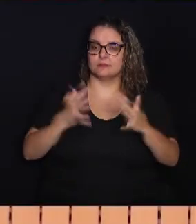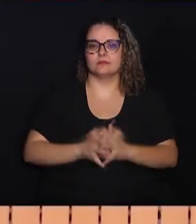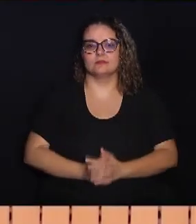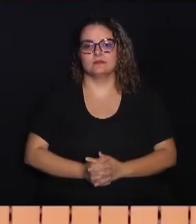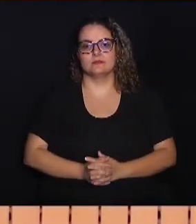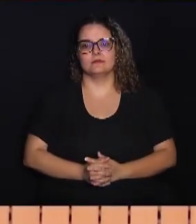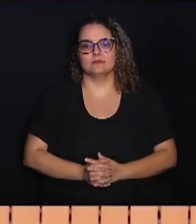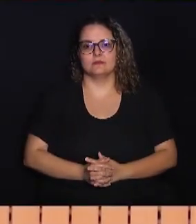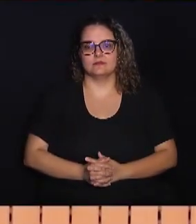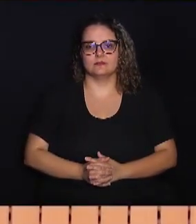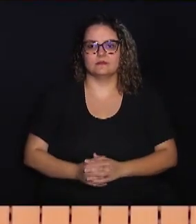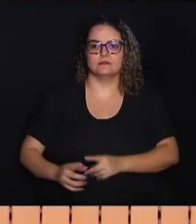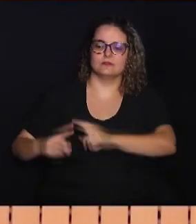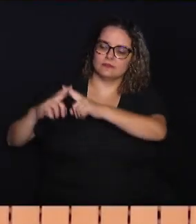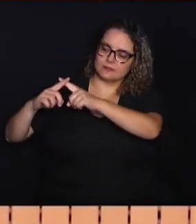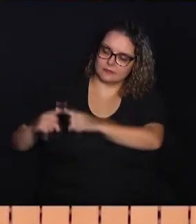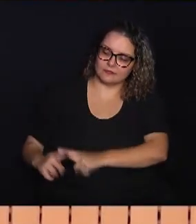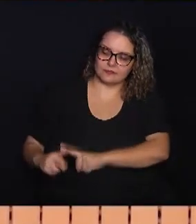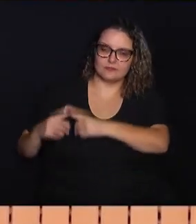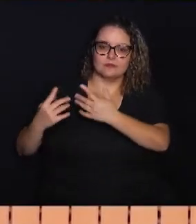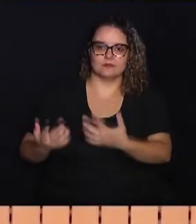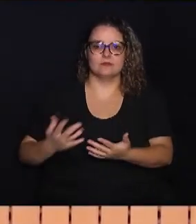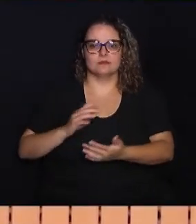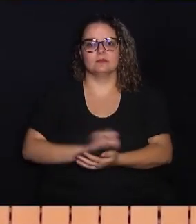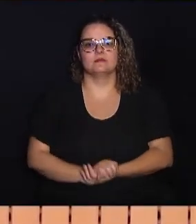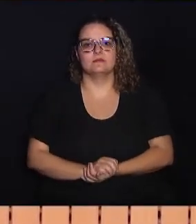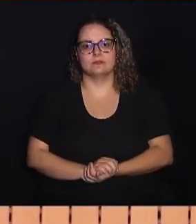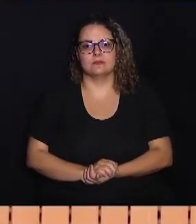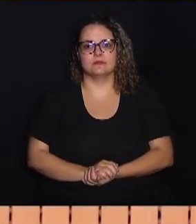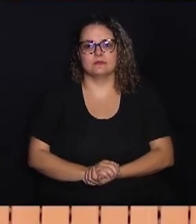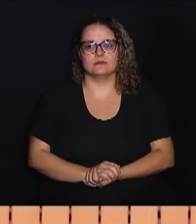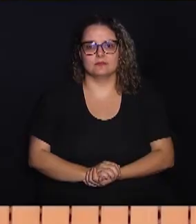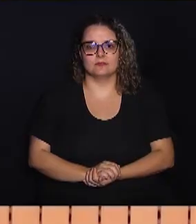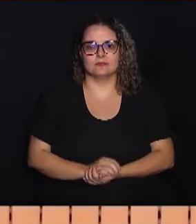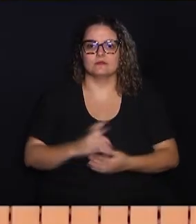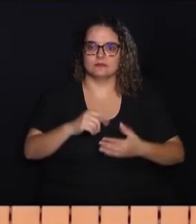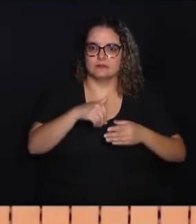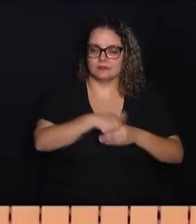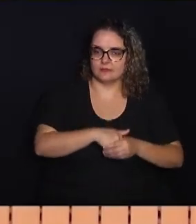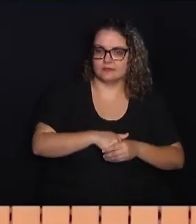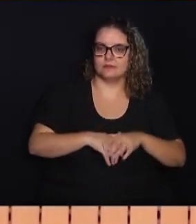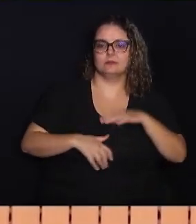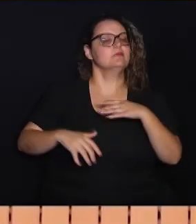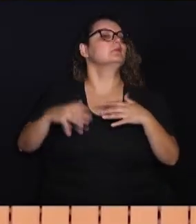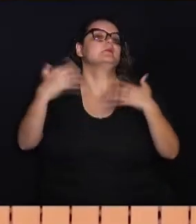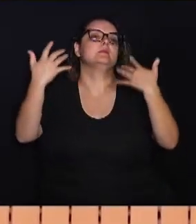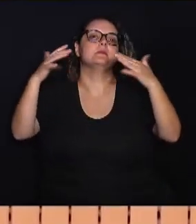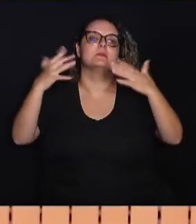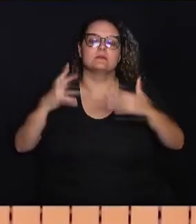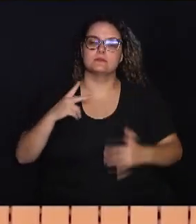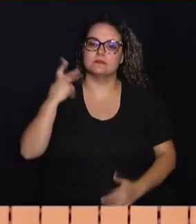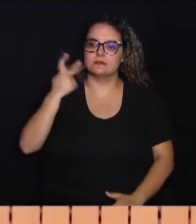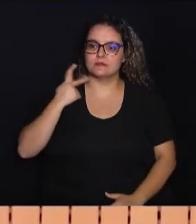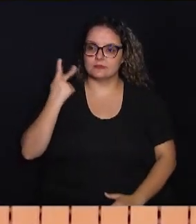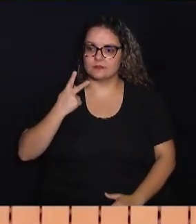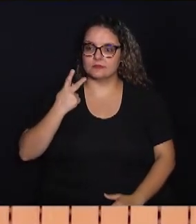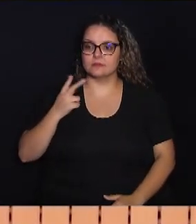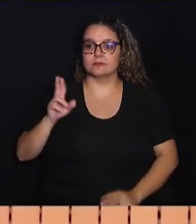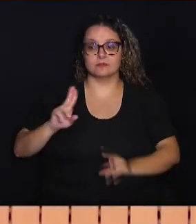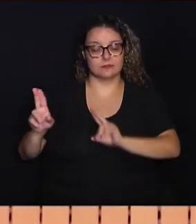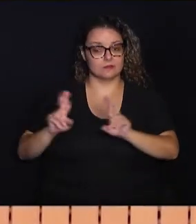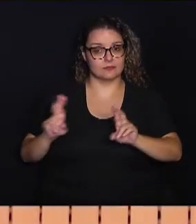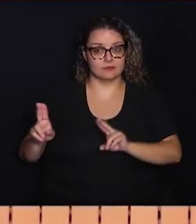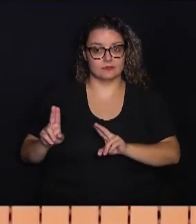adversários que tiveram ali concorreram parabenizar os vereadores que colocaram seus